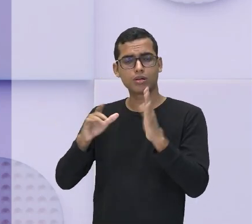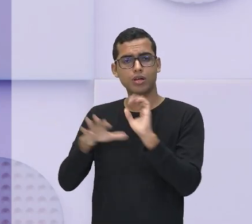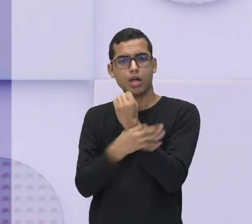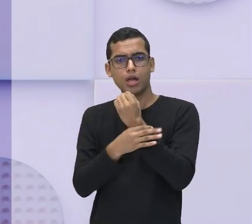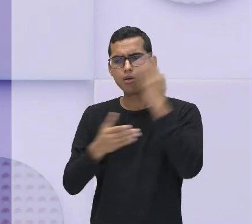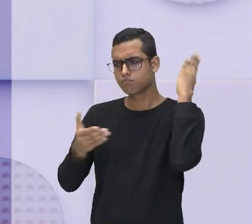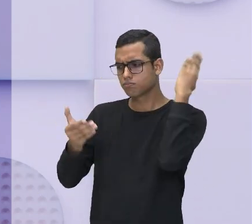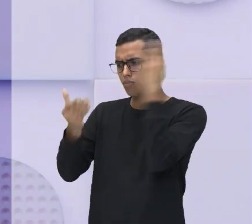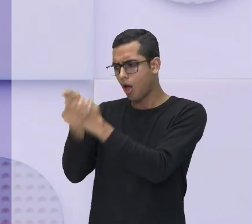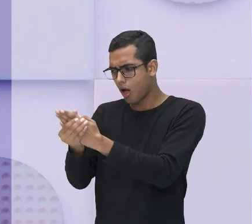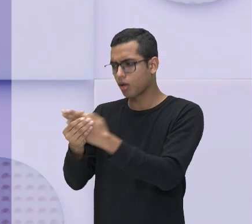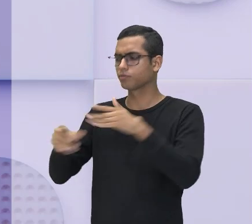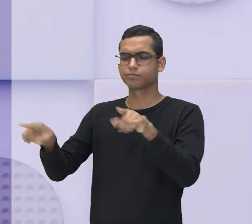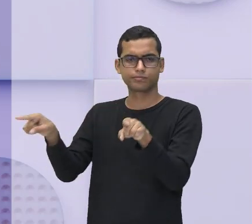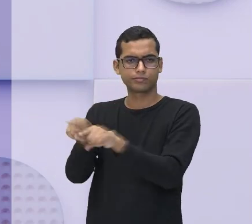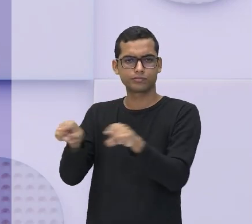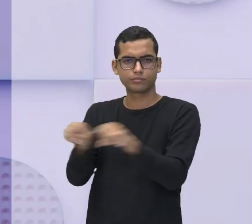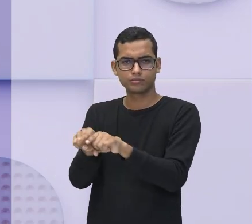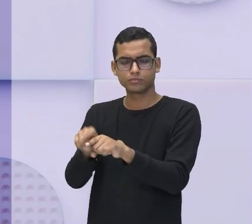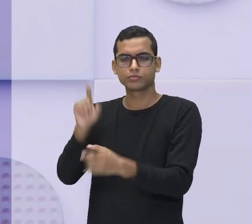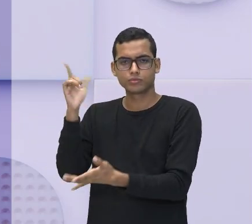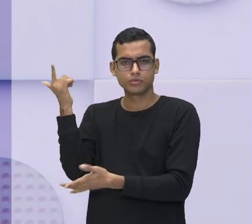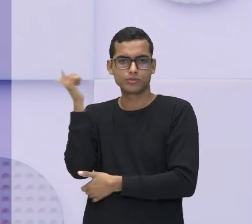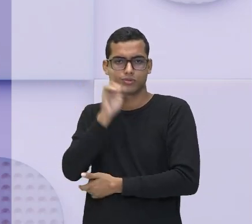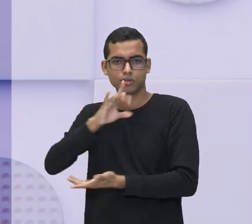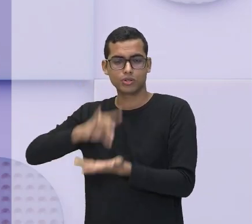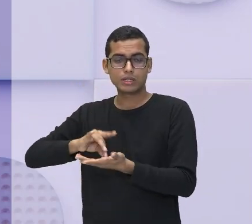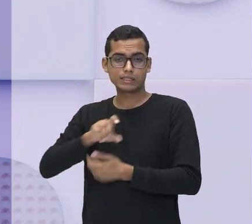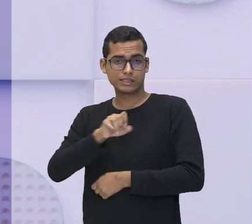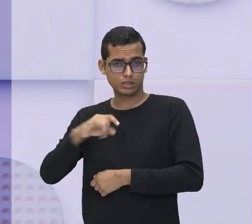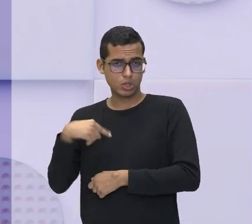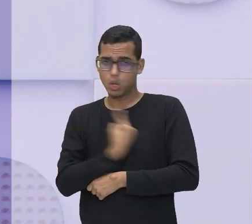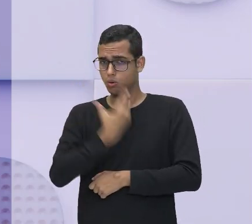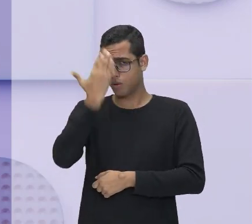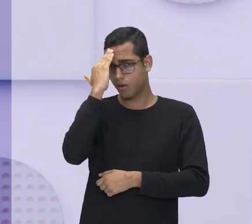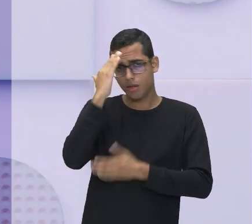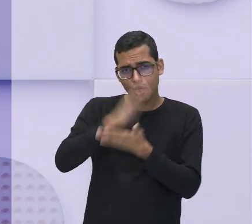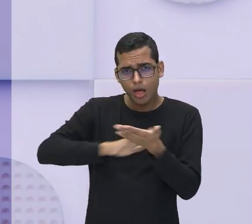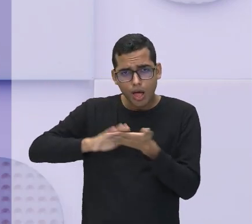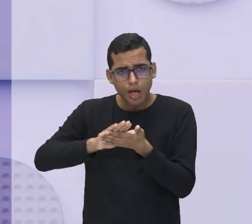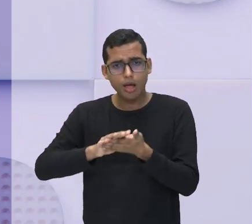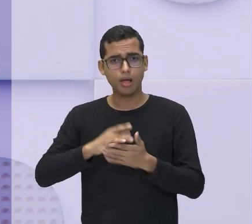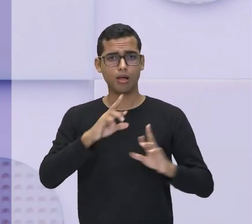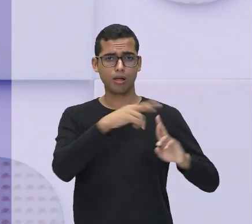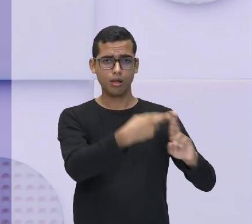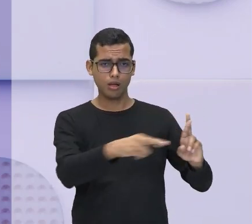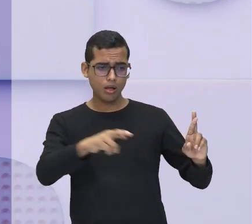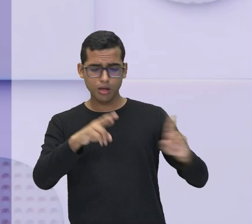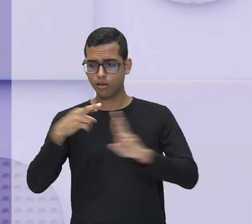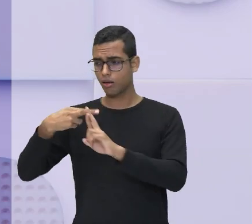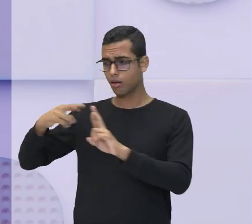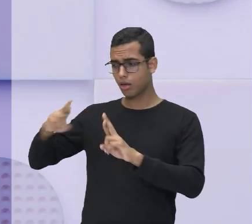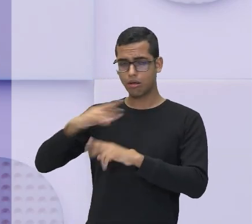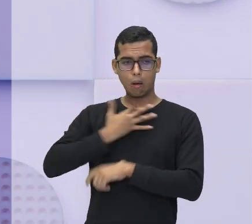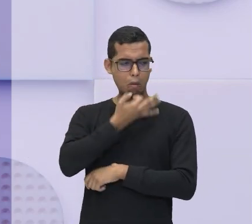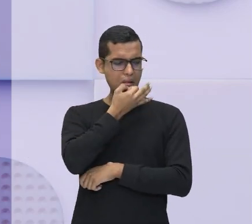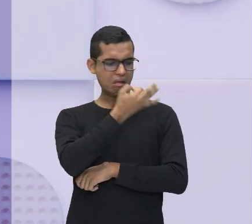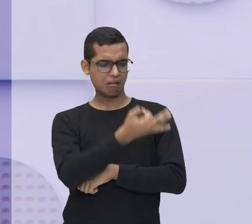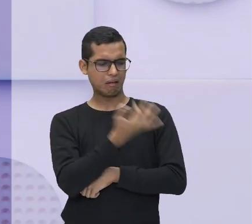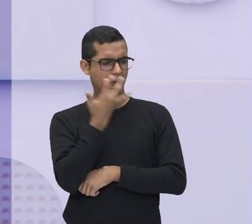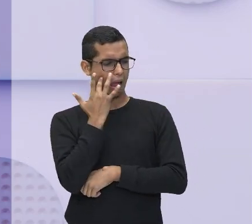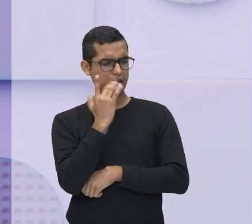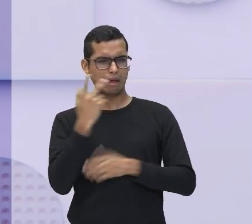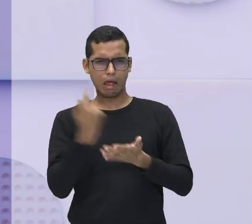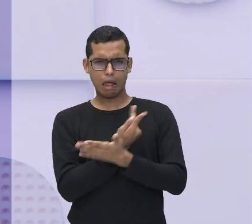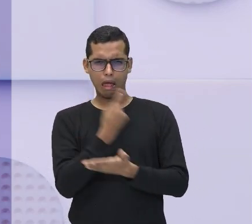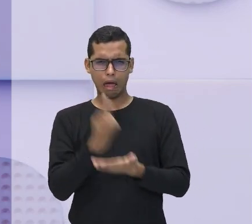não compreende a religião do nosso vizinho, de outra pessoa, então a gente guarda o nosso comentário para a gente mesmo, né?